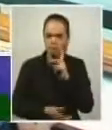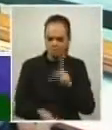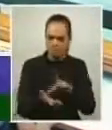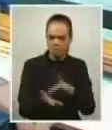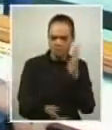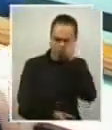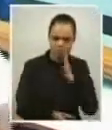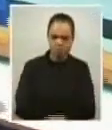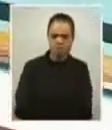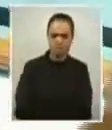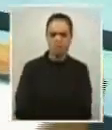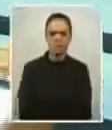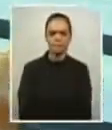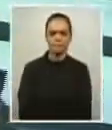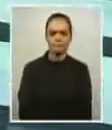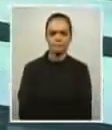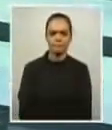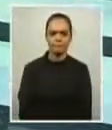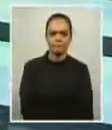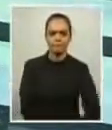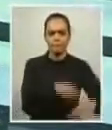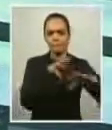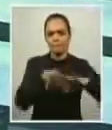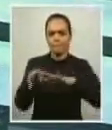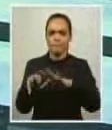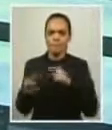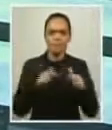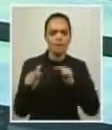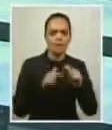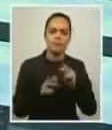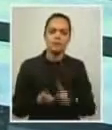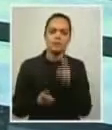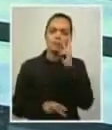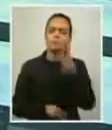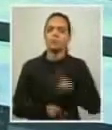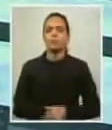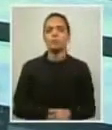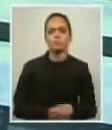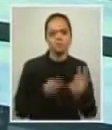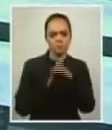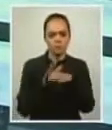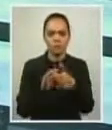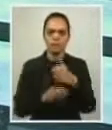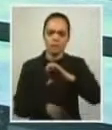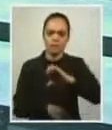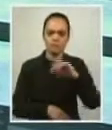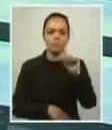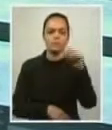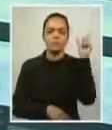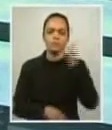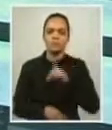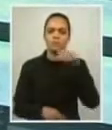disso e o movimento operário sempre viu e no século 19 o